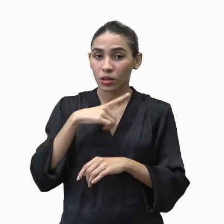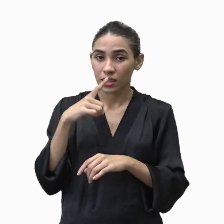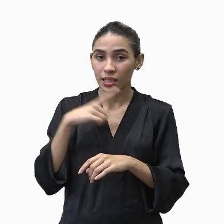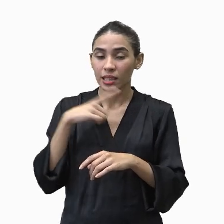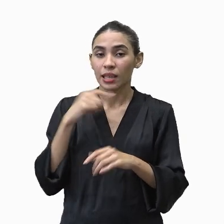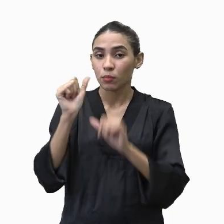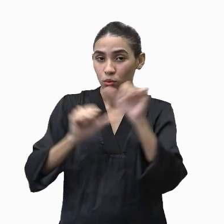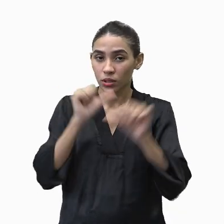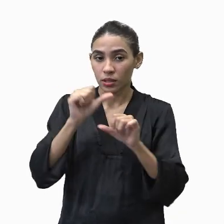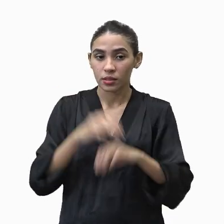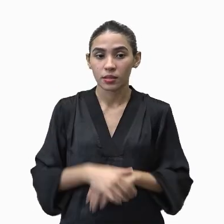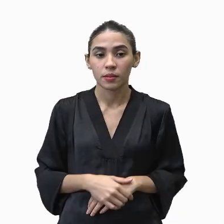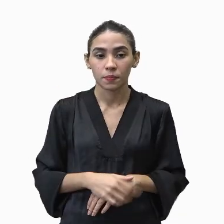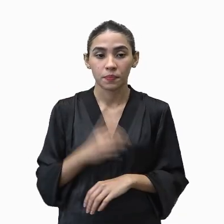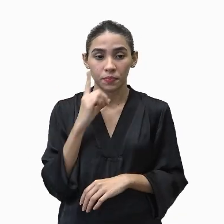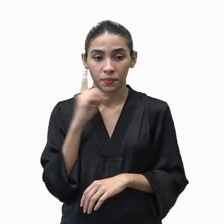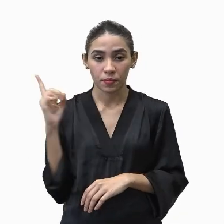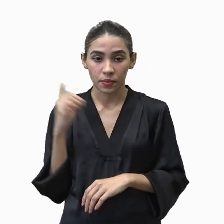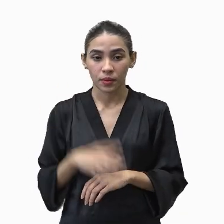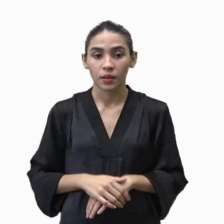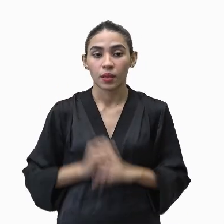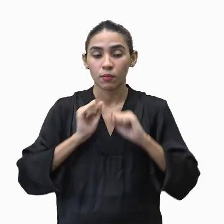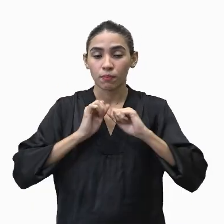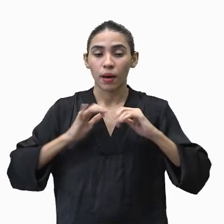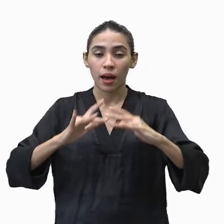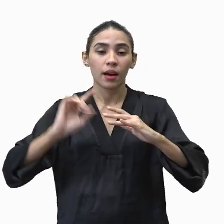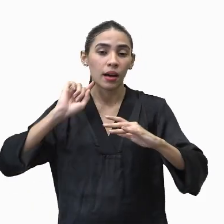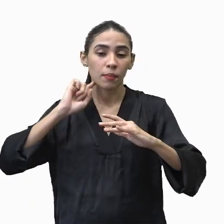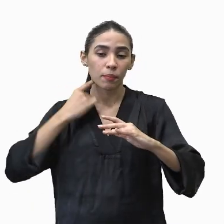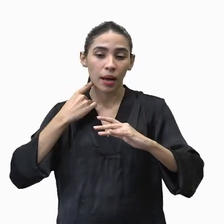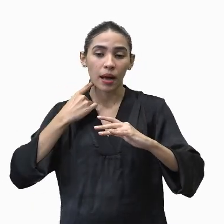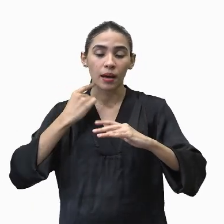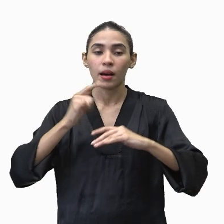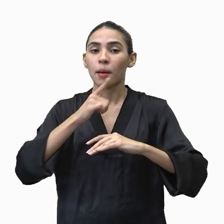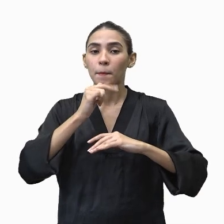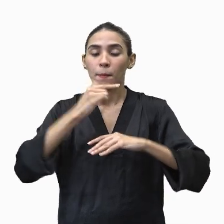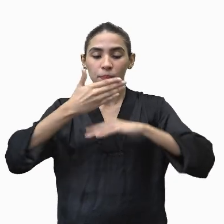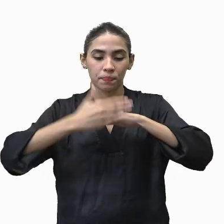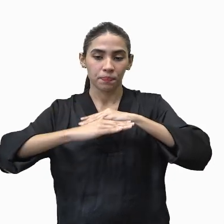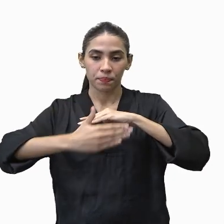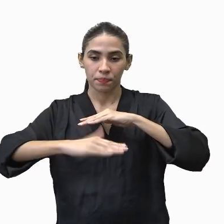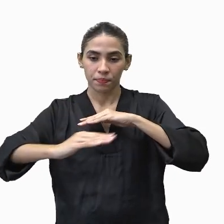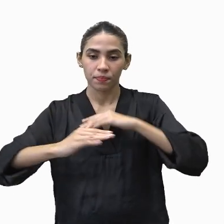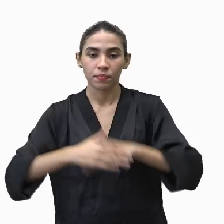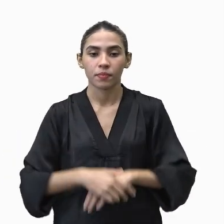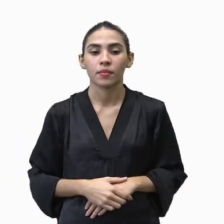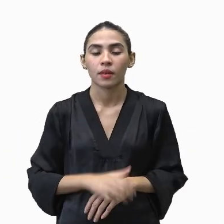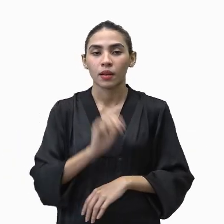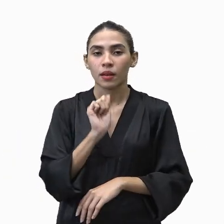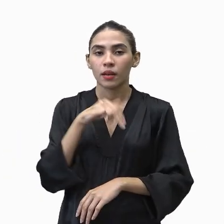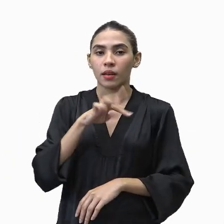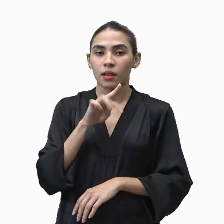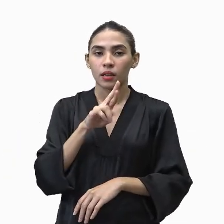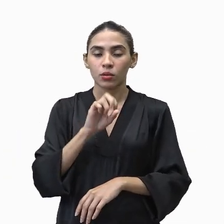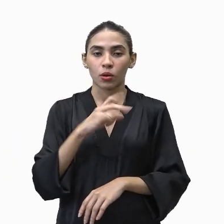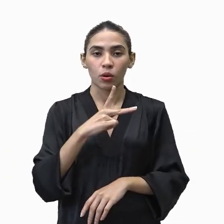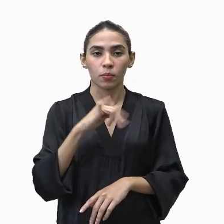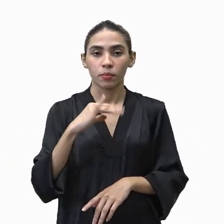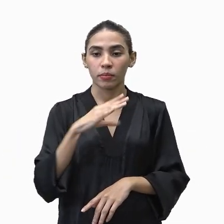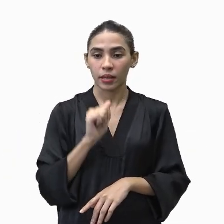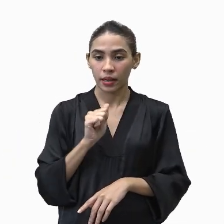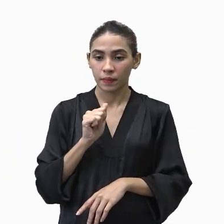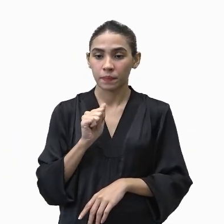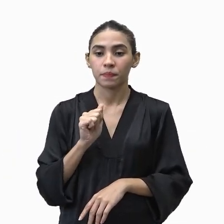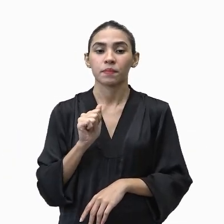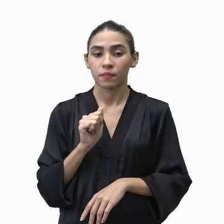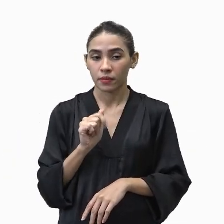isso é interessante, porque geralmente a contaminação vai ocorrer por ação antrópica. Então, eles vão servir